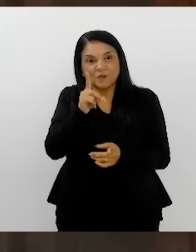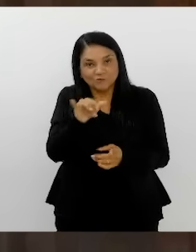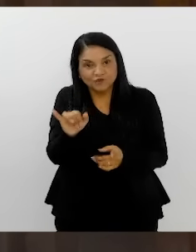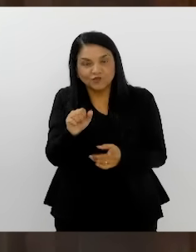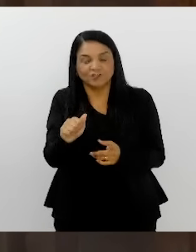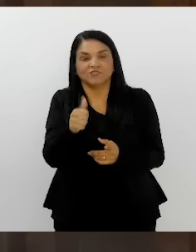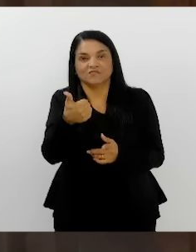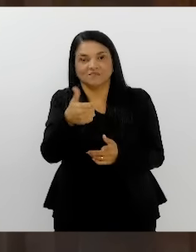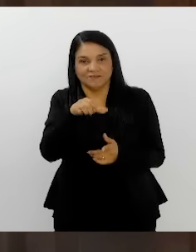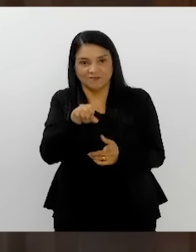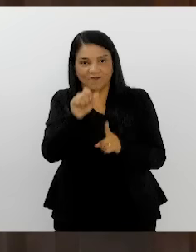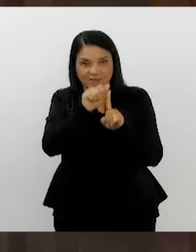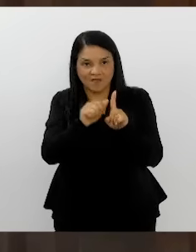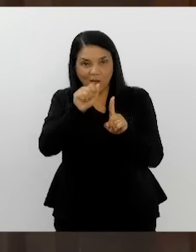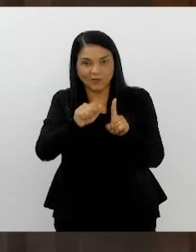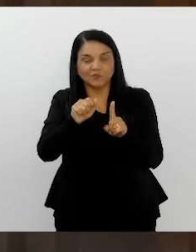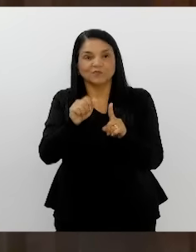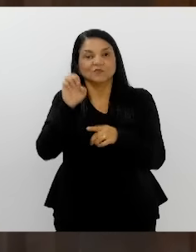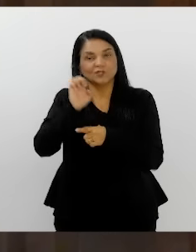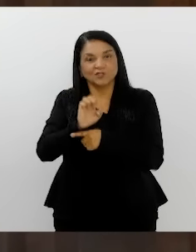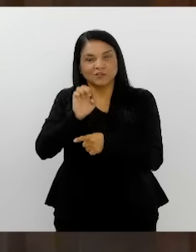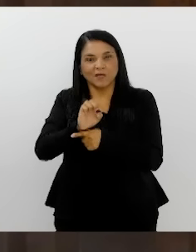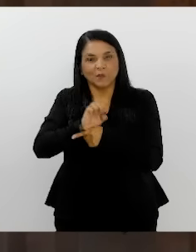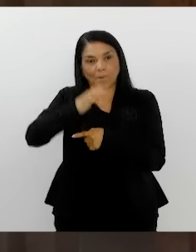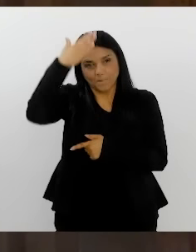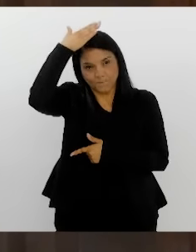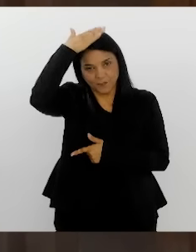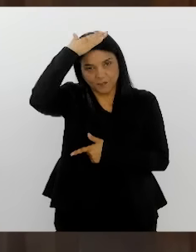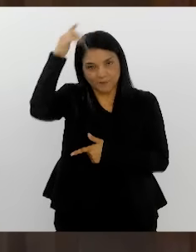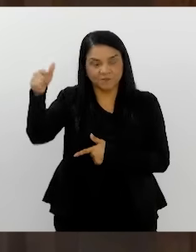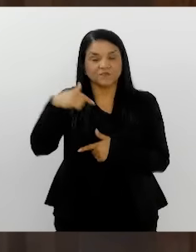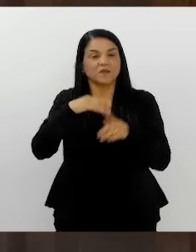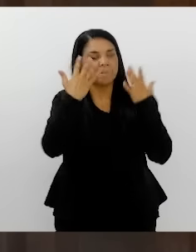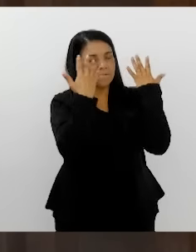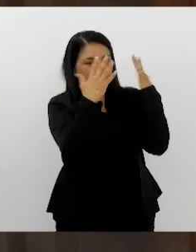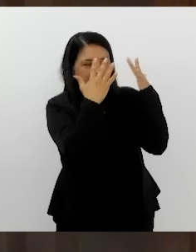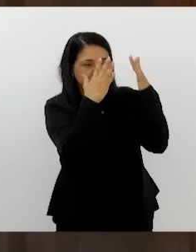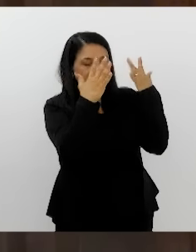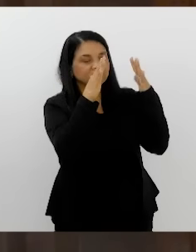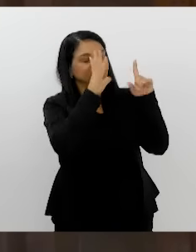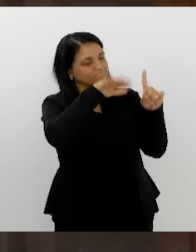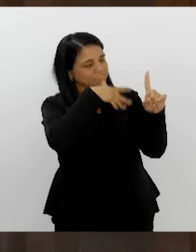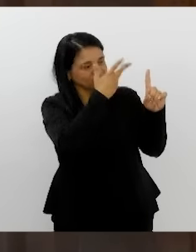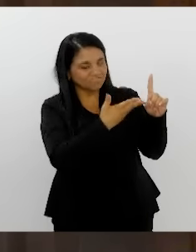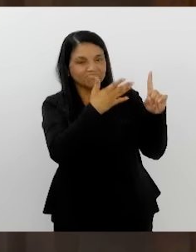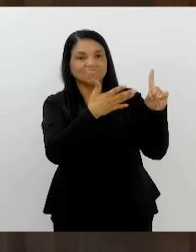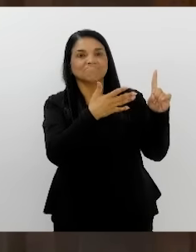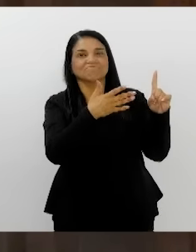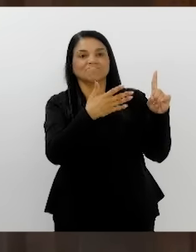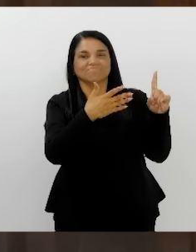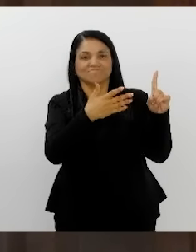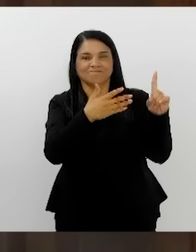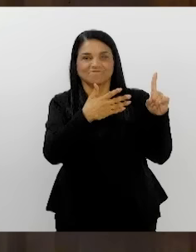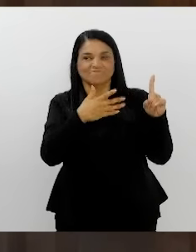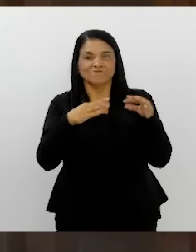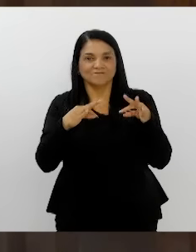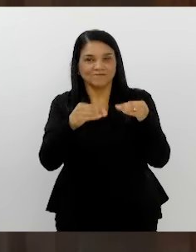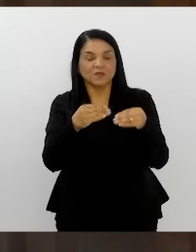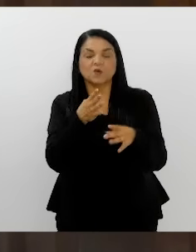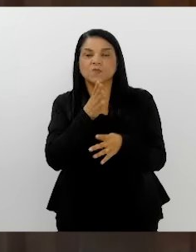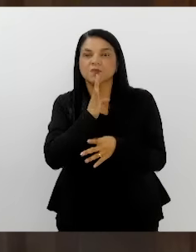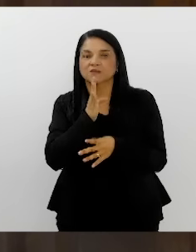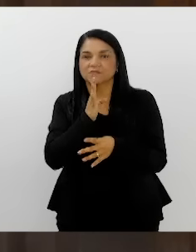corrente, no estado da Paraíba, parabenizo pelas honrarias que lhe serão merecidamente concedidas, em reconhecimento à